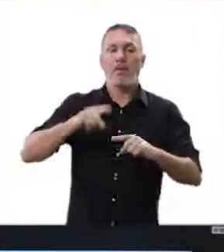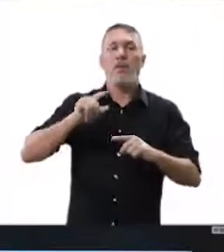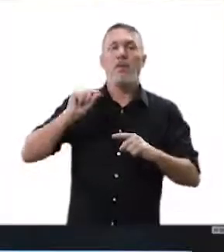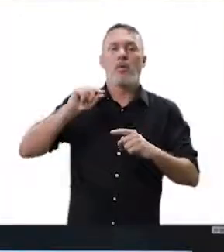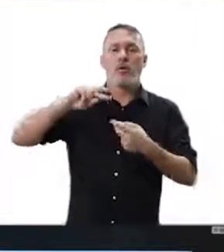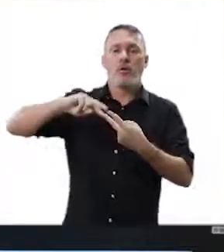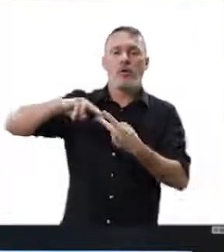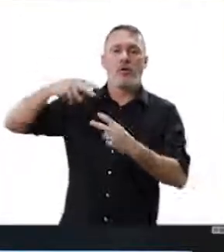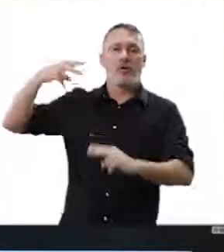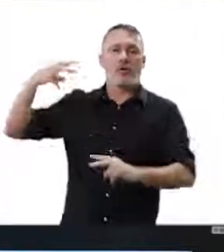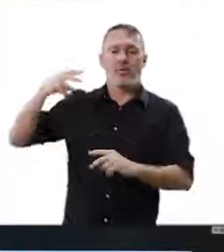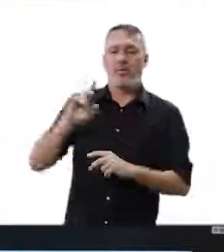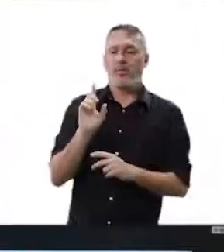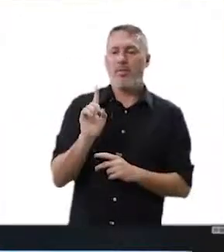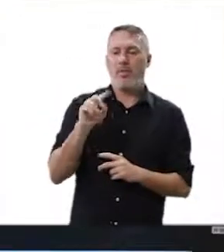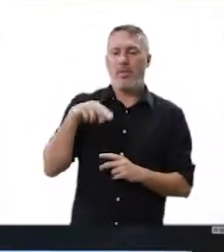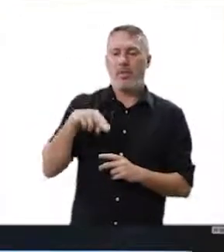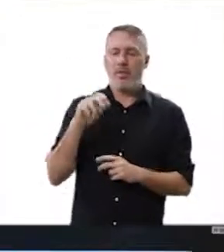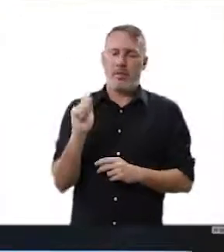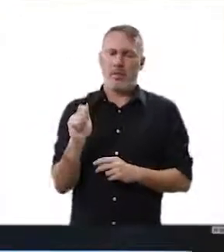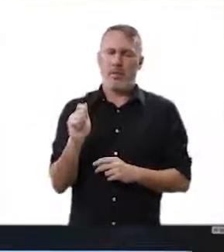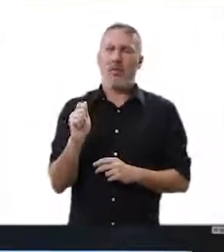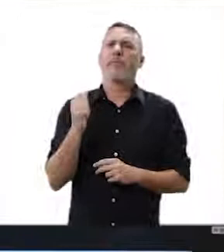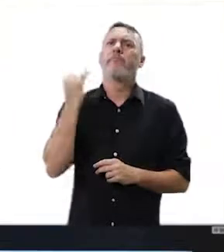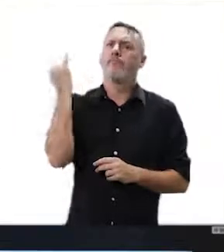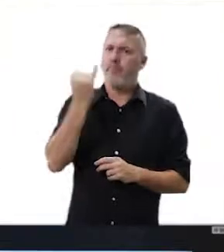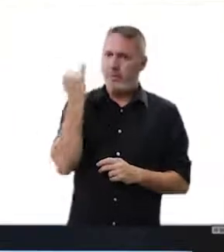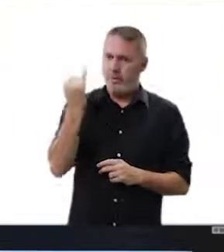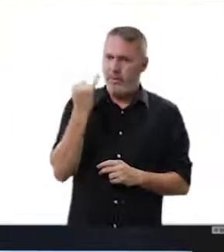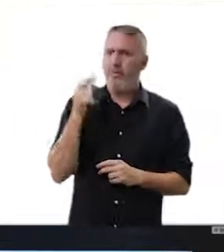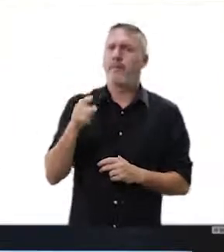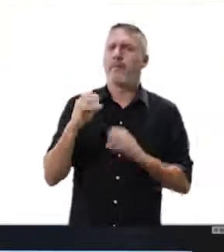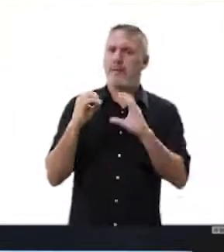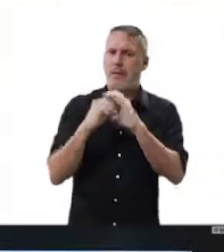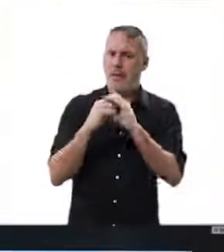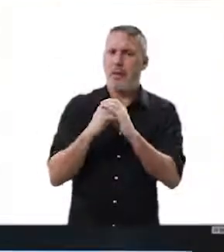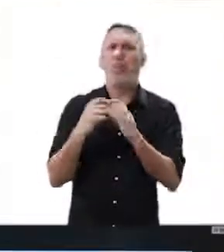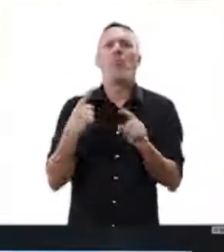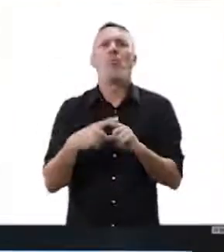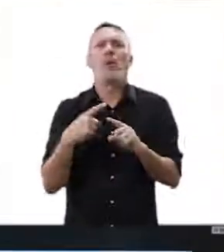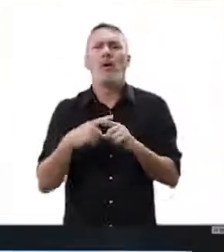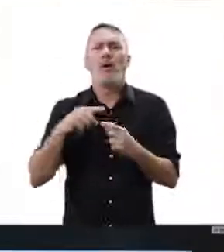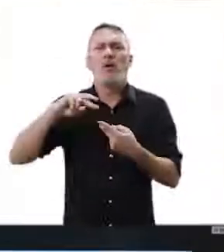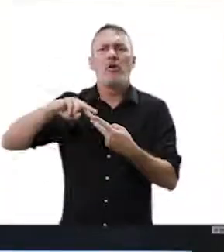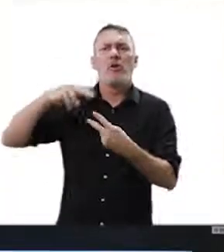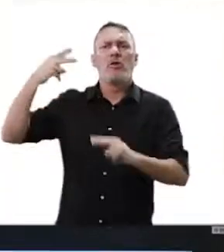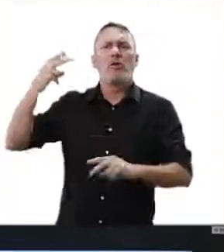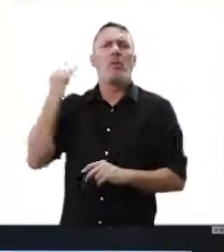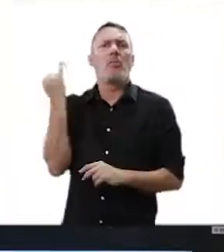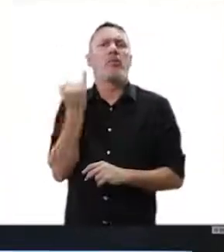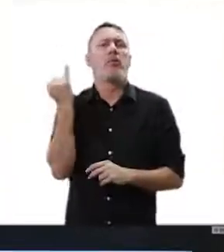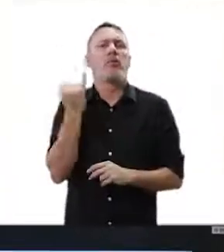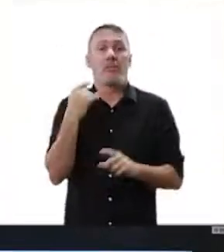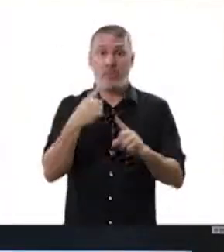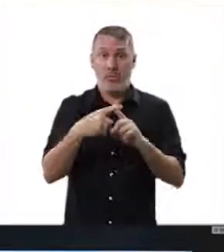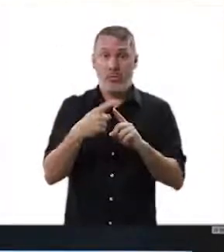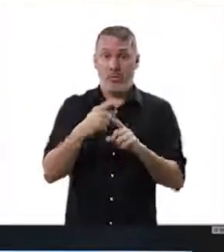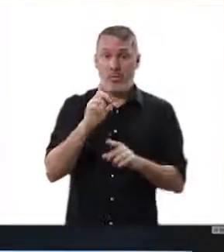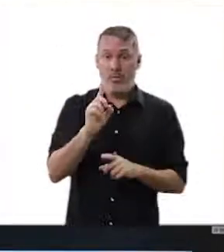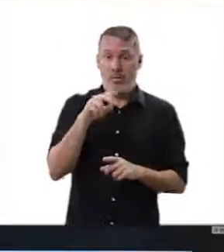genes que vão dar origem ao final a uma proteína. O nosso corpo, tudo é proteína. Então, para eu ter um